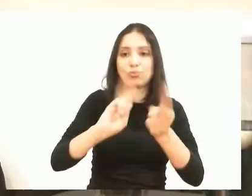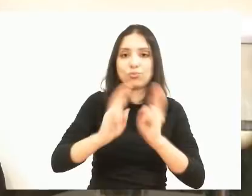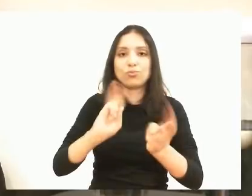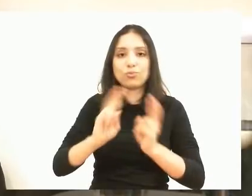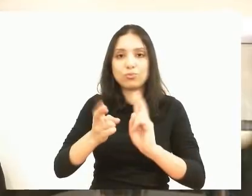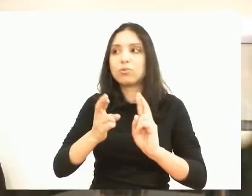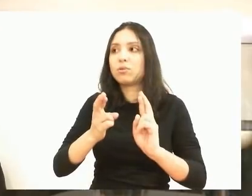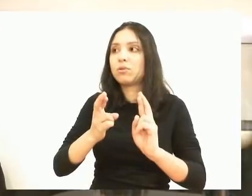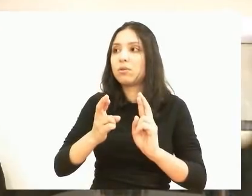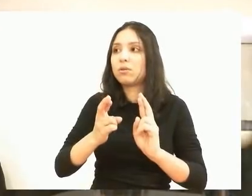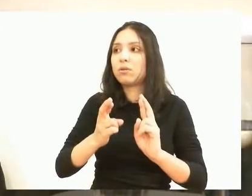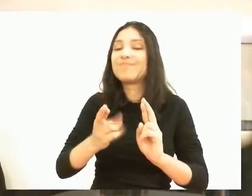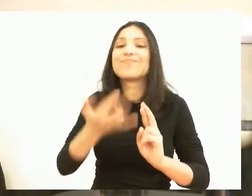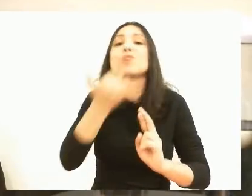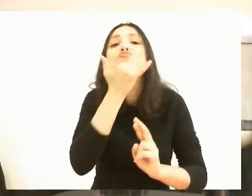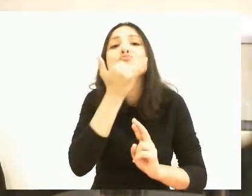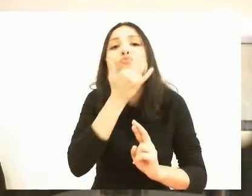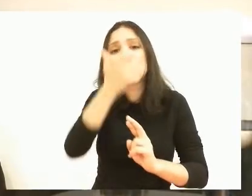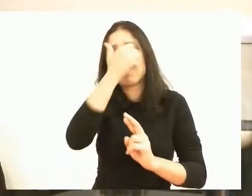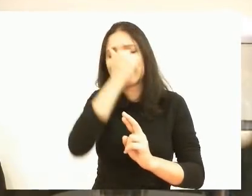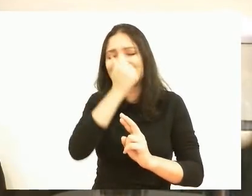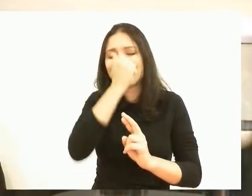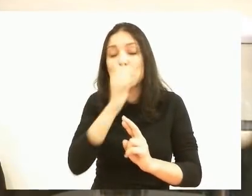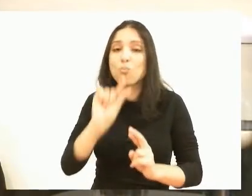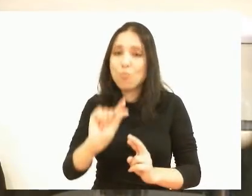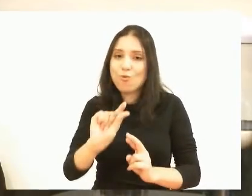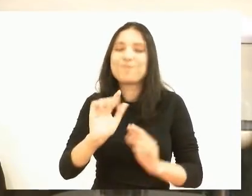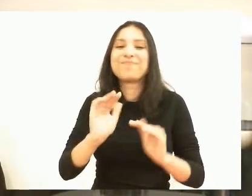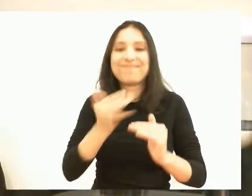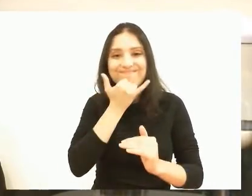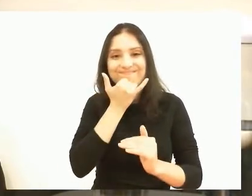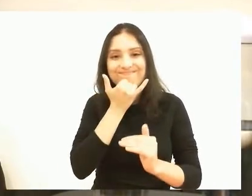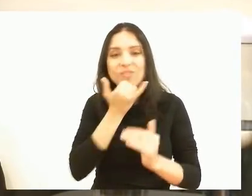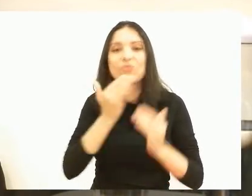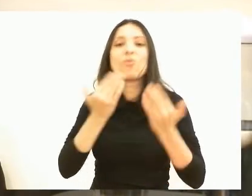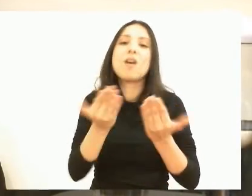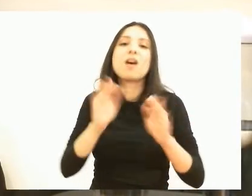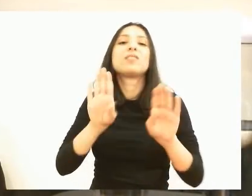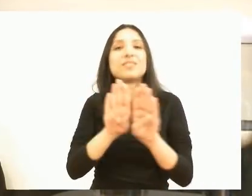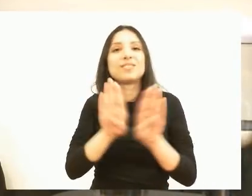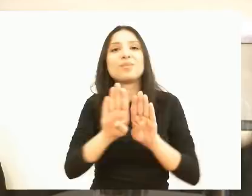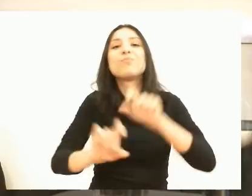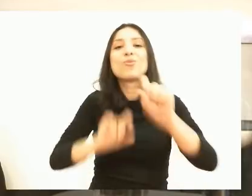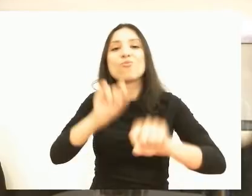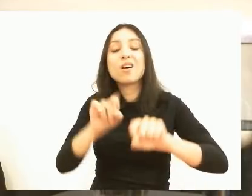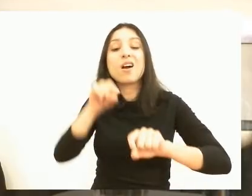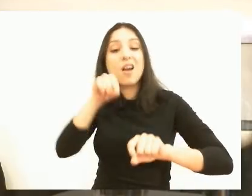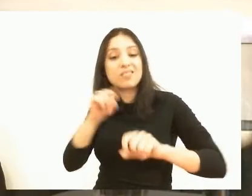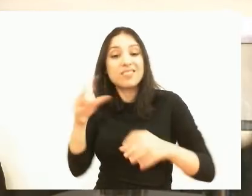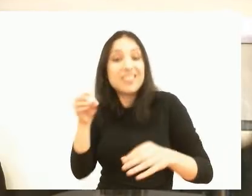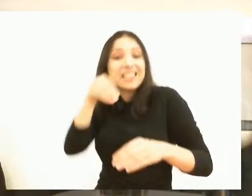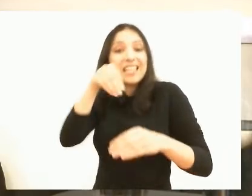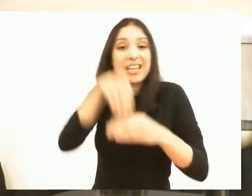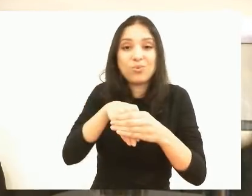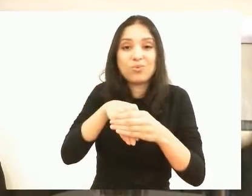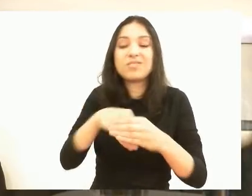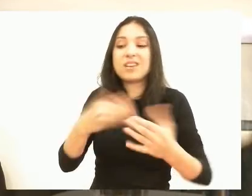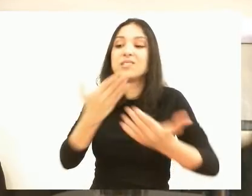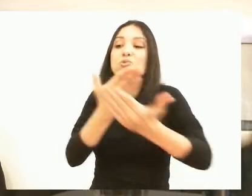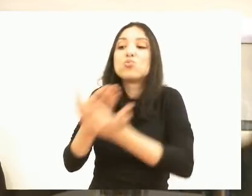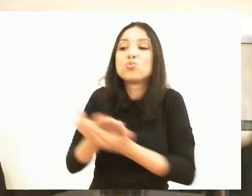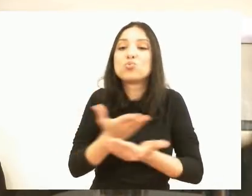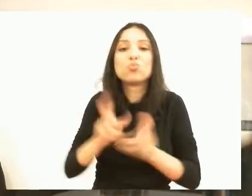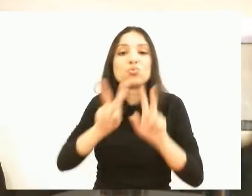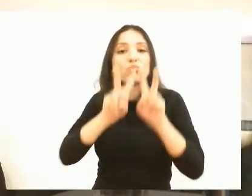descobertas ainda uma gripe e nessa atenção amplificada que eu